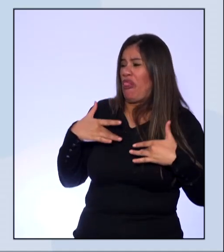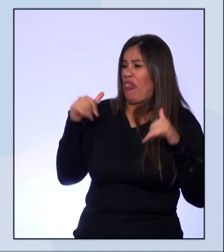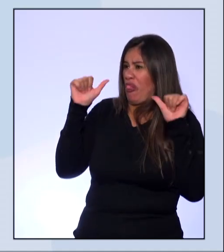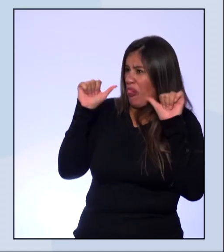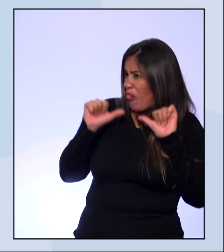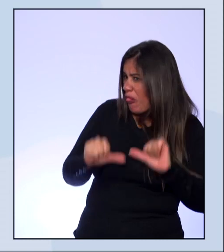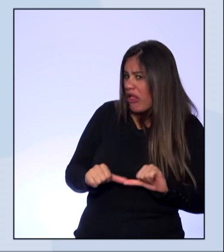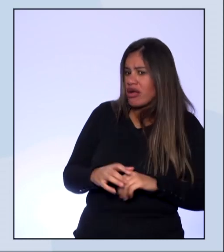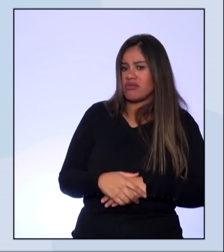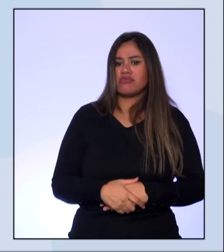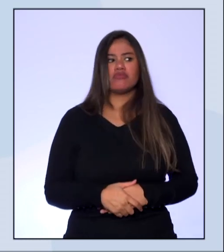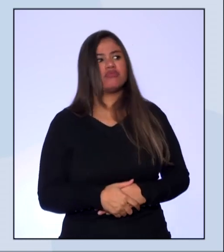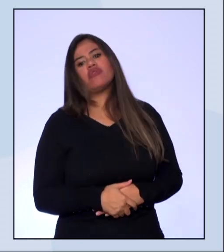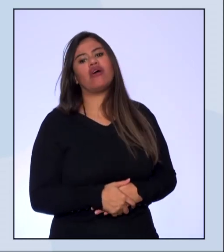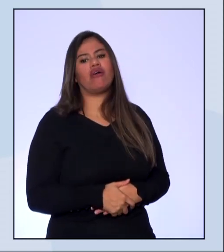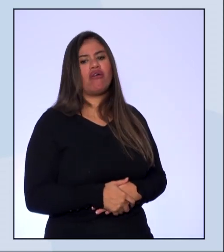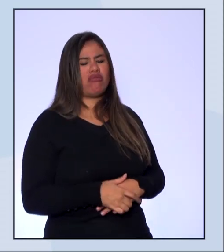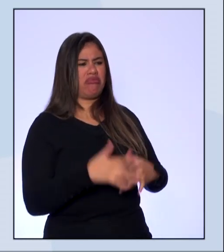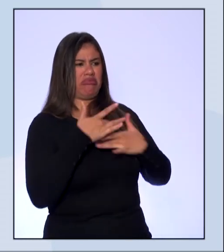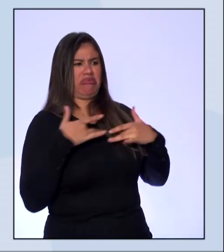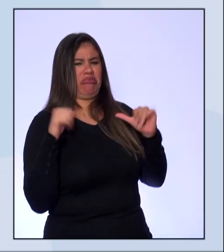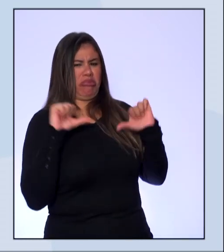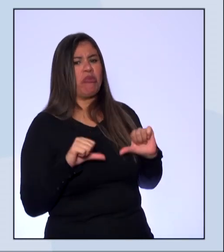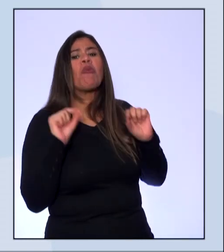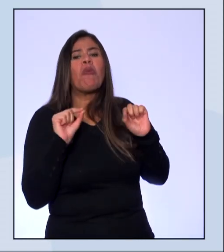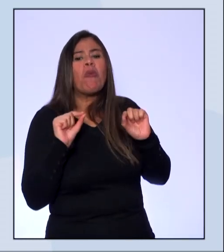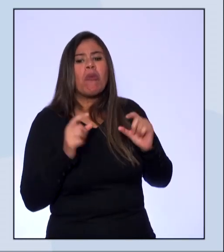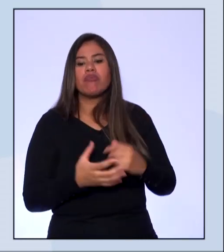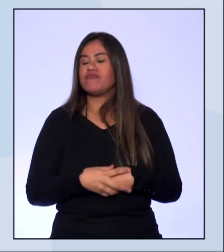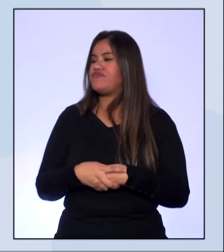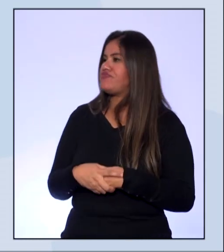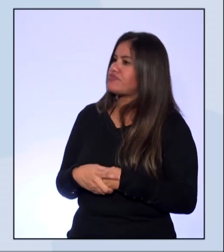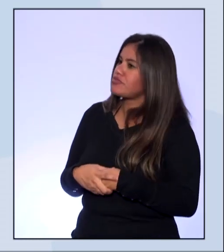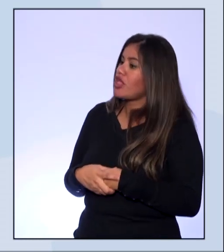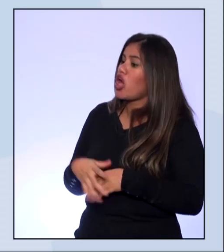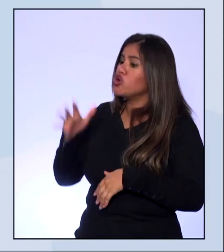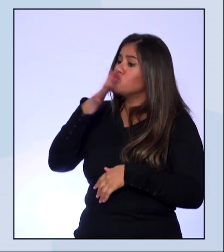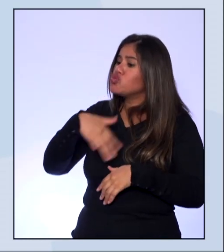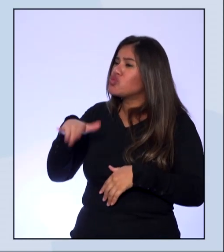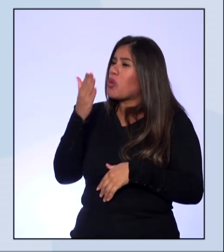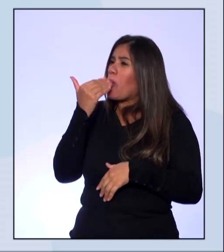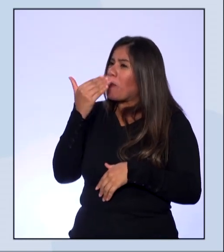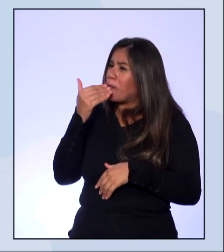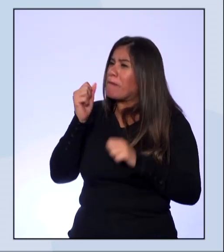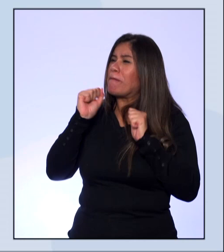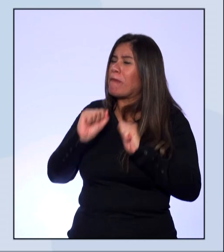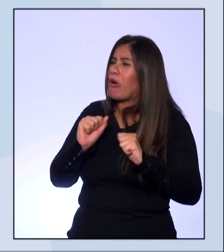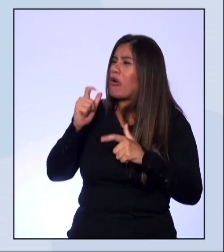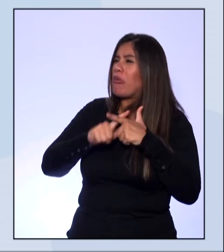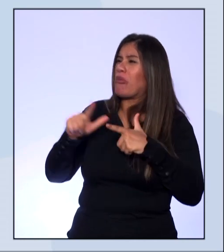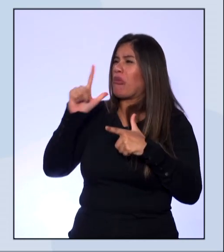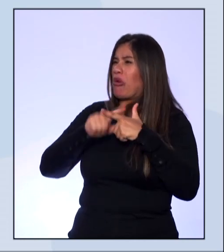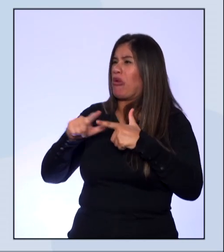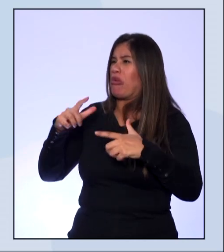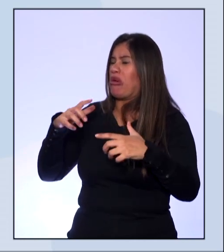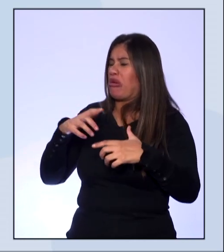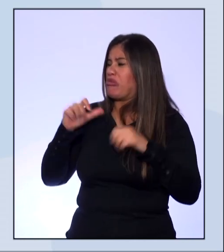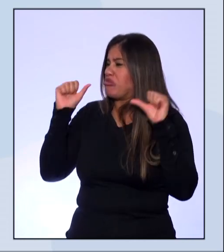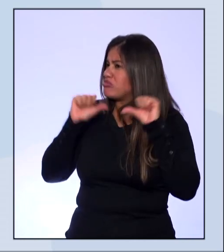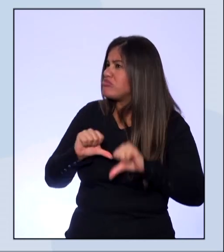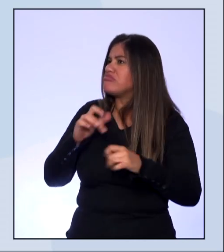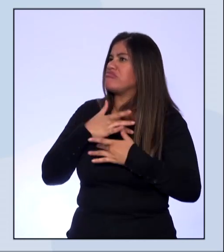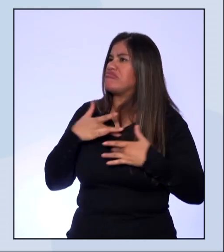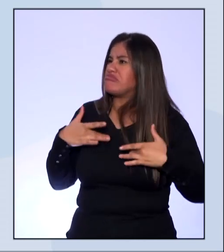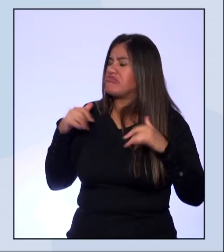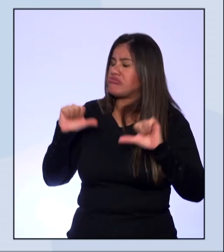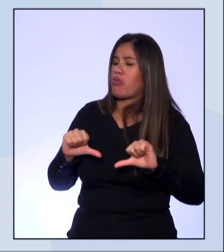saúde. Prejudicial em que sentido? Todos esses alimentos podem causar diversos problemas muito sérios de saúde,